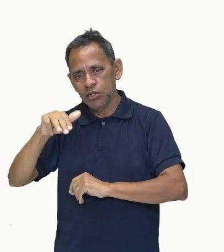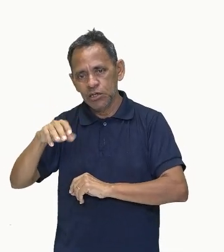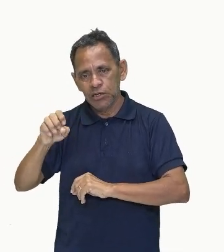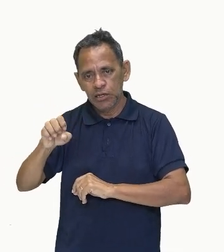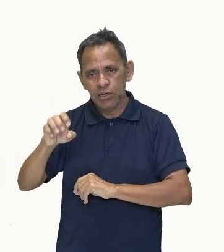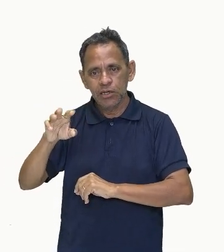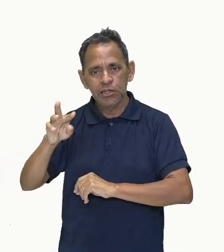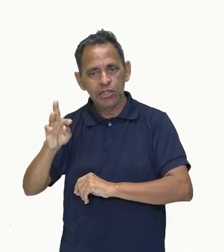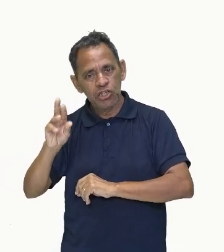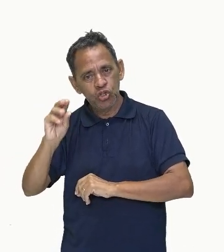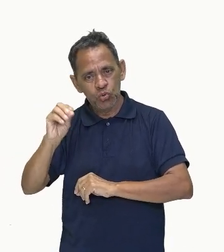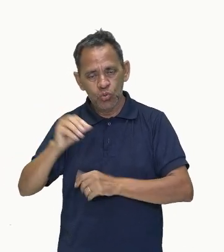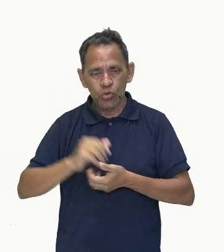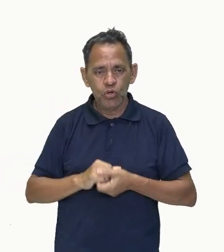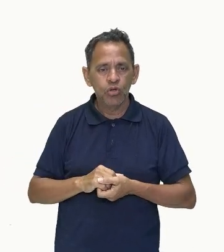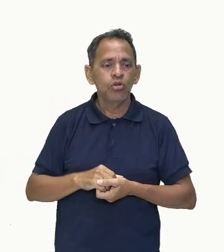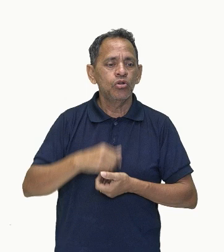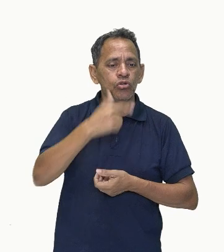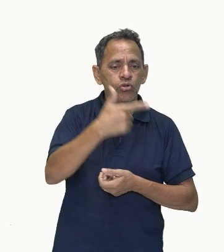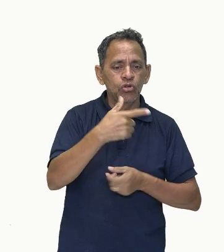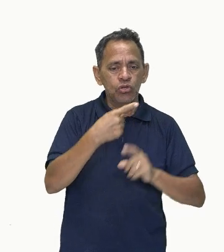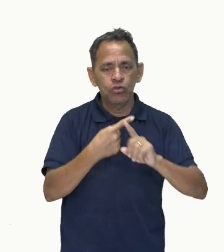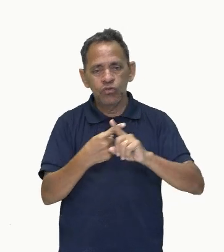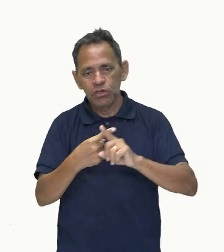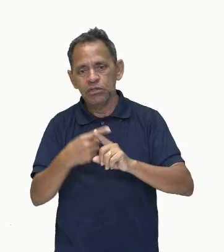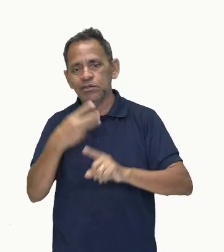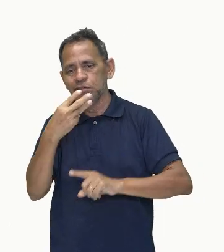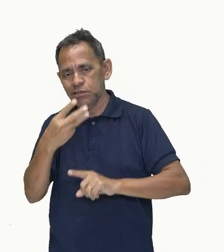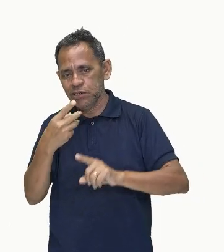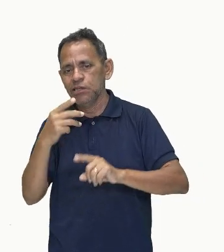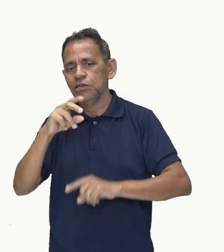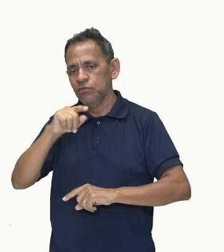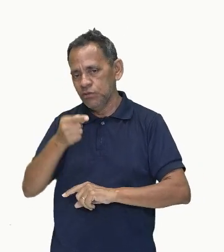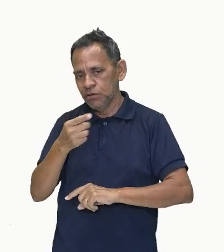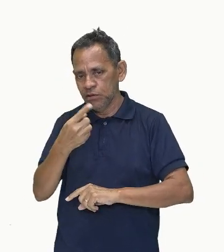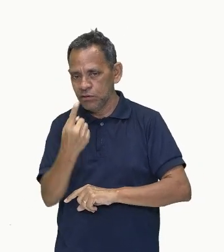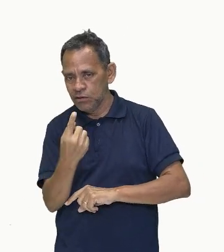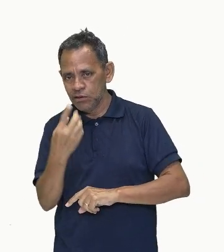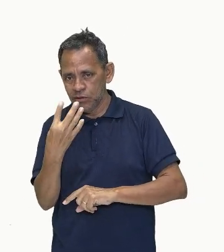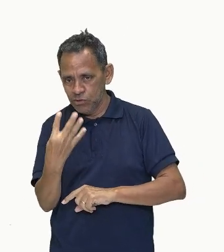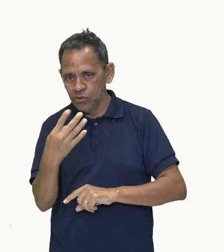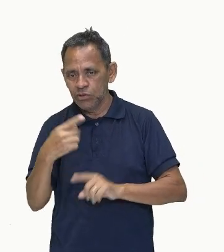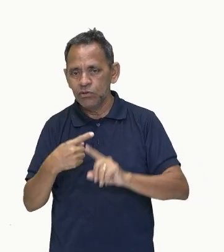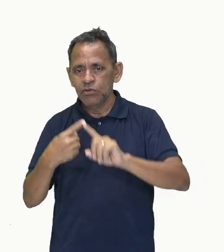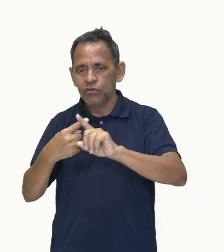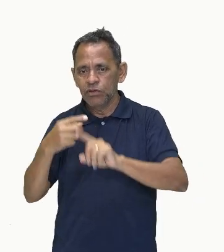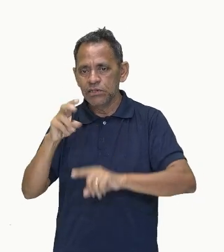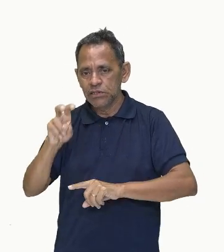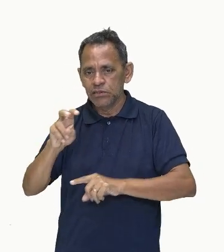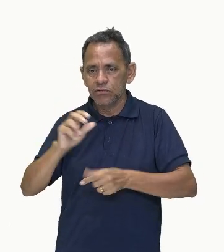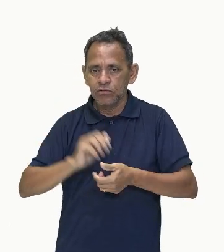2 vezes 3,14 vezes 5, tá?